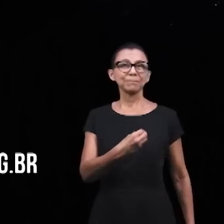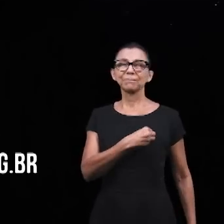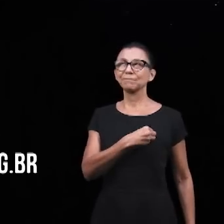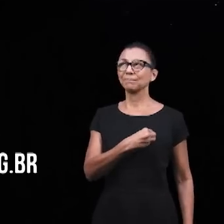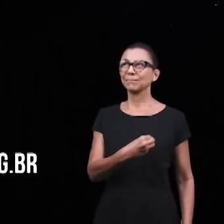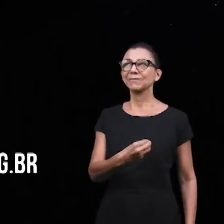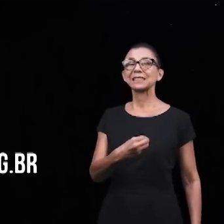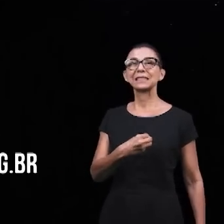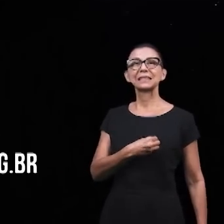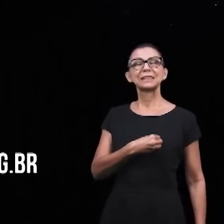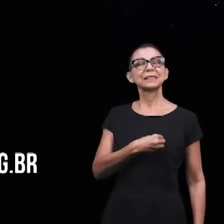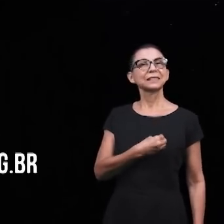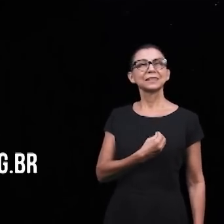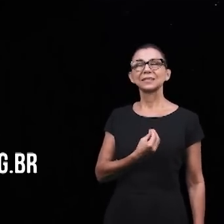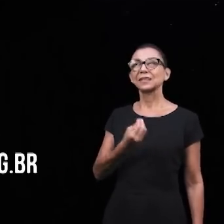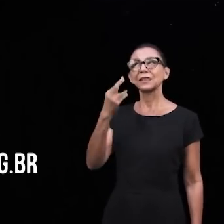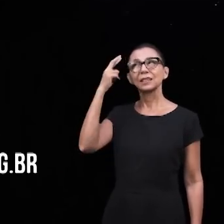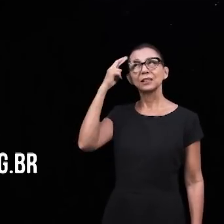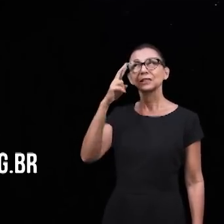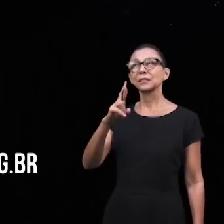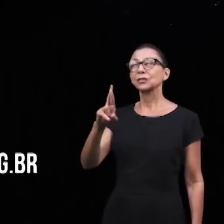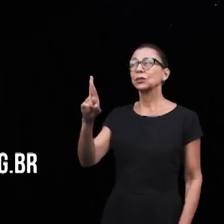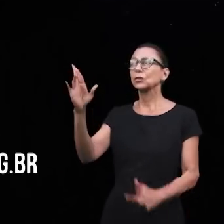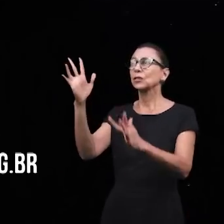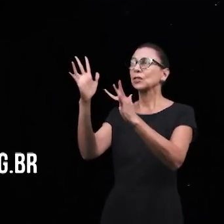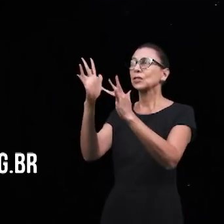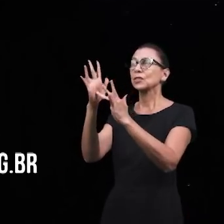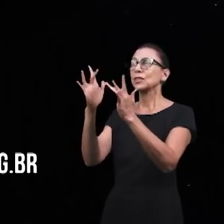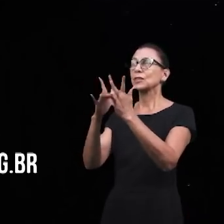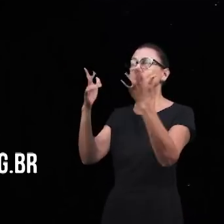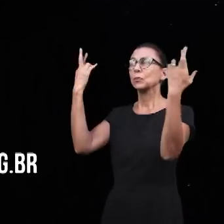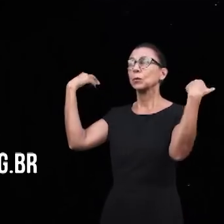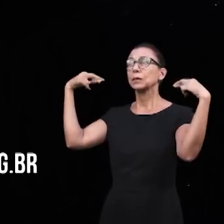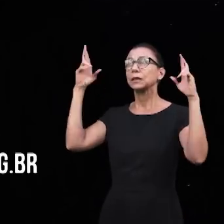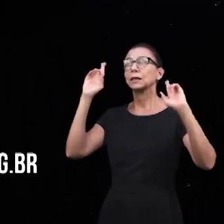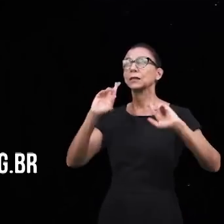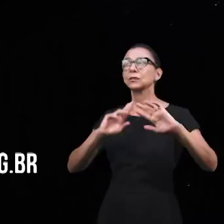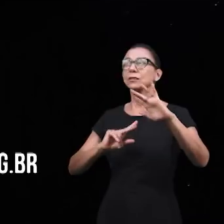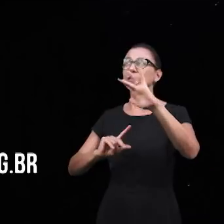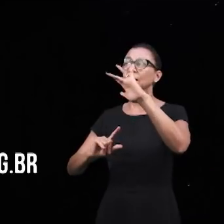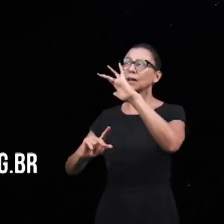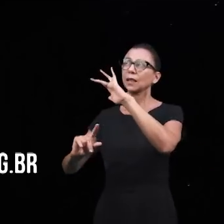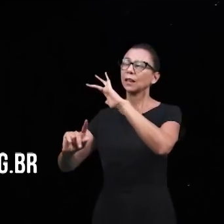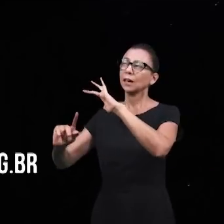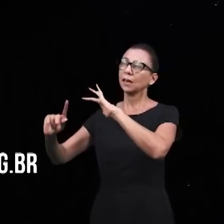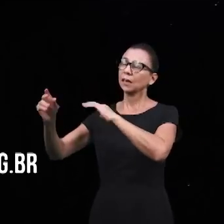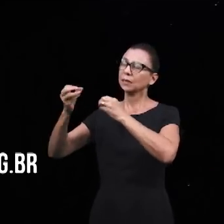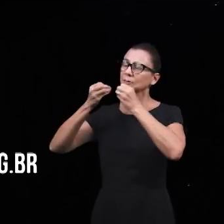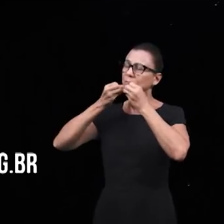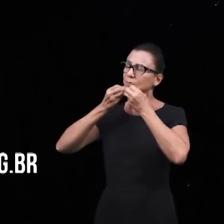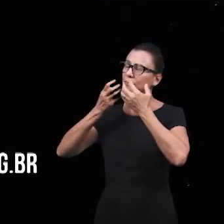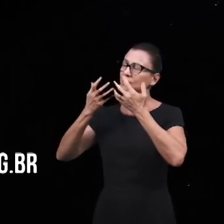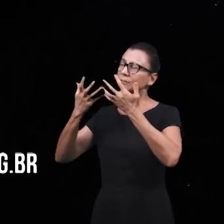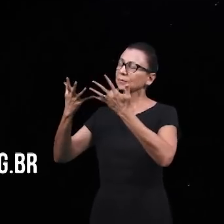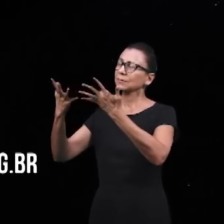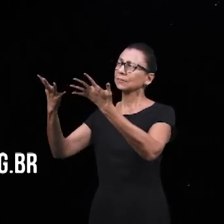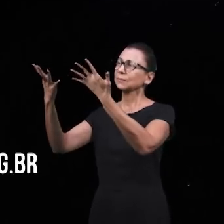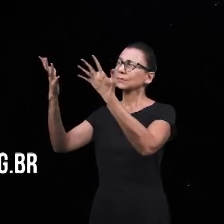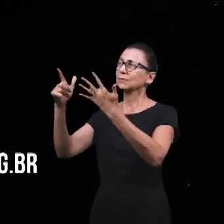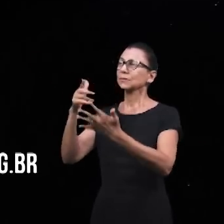ti, Jesus, Cordeiro eterno, confesso que és